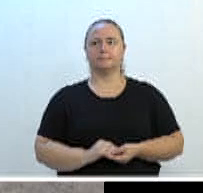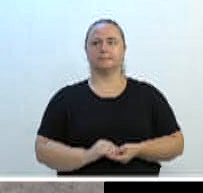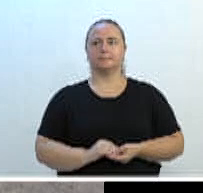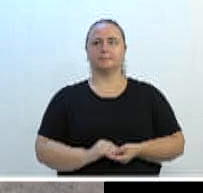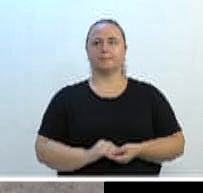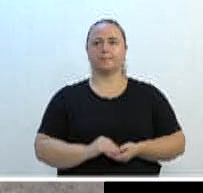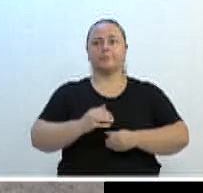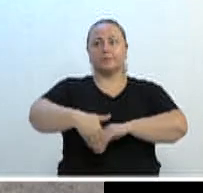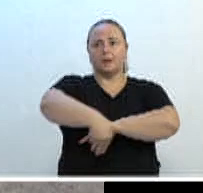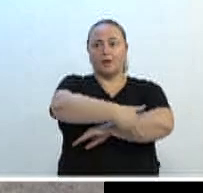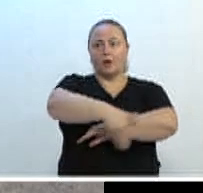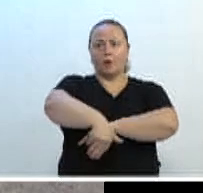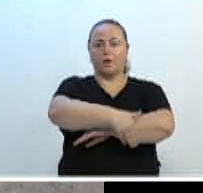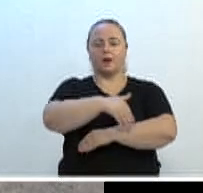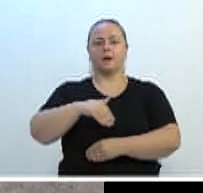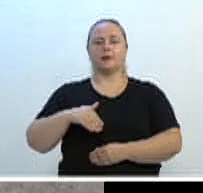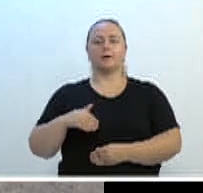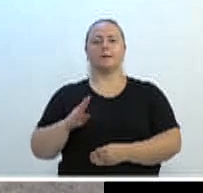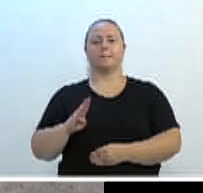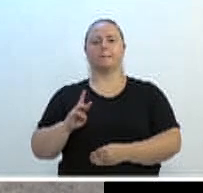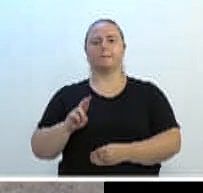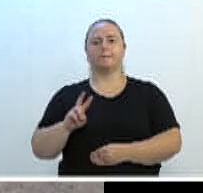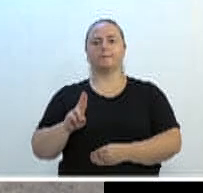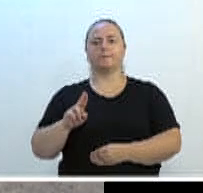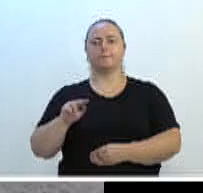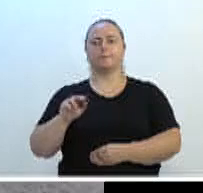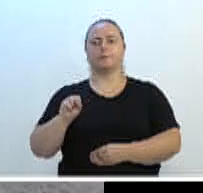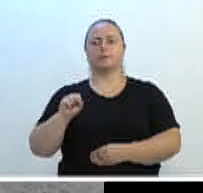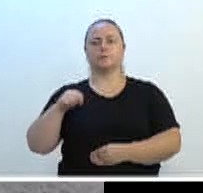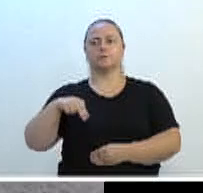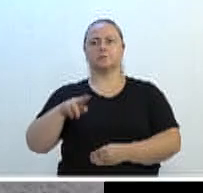Rua Brusque agora aí, perdão. Rua Brusque, próxima.